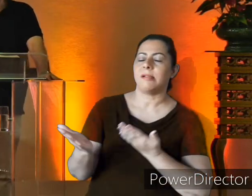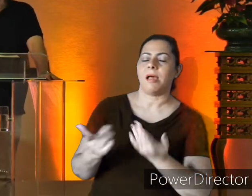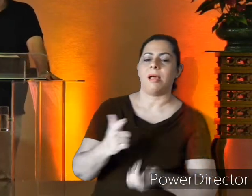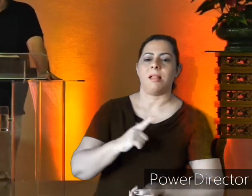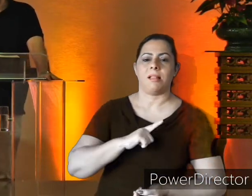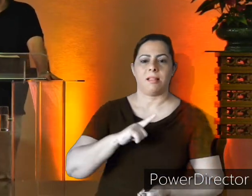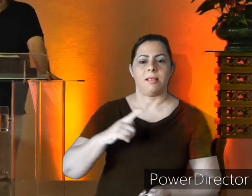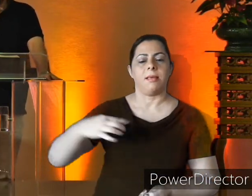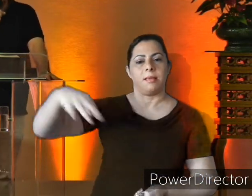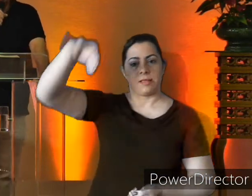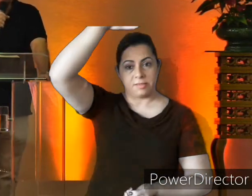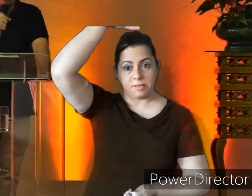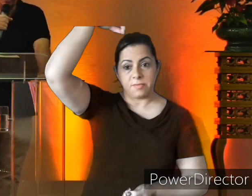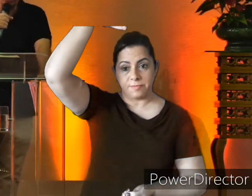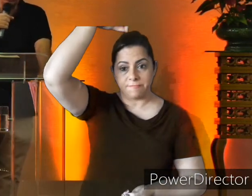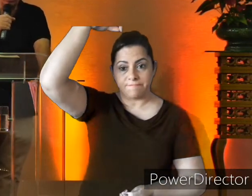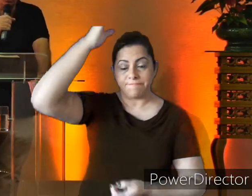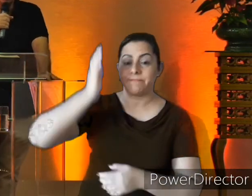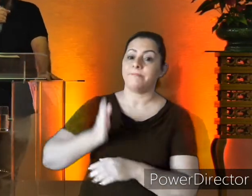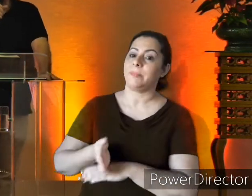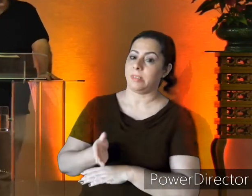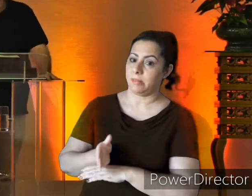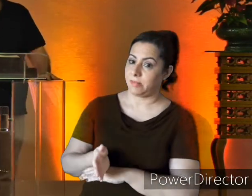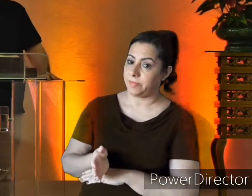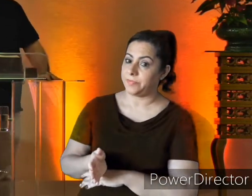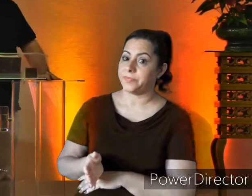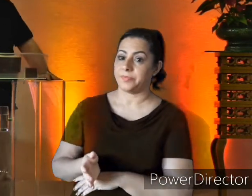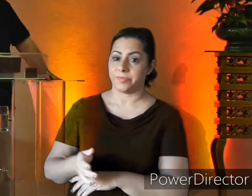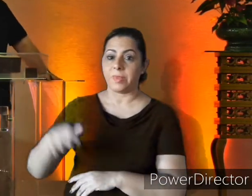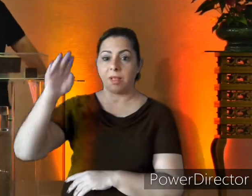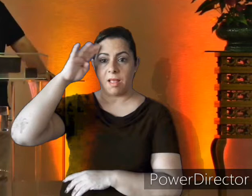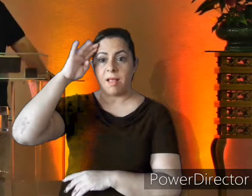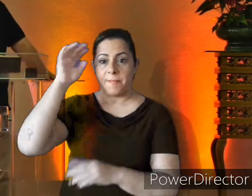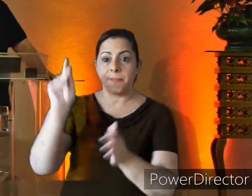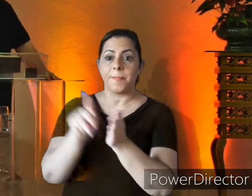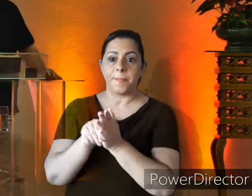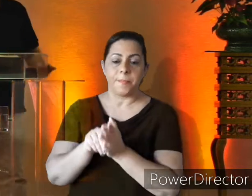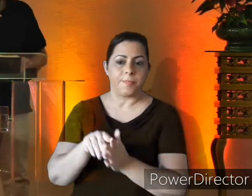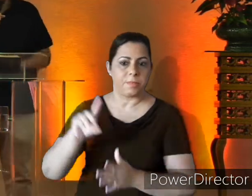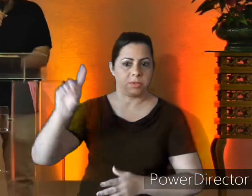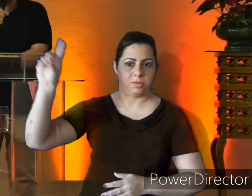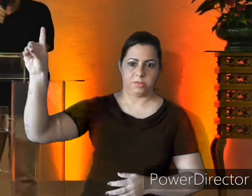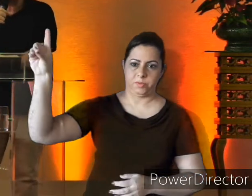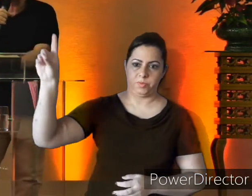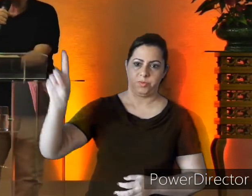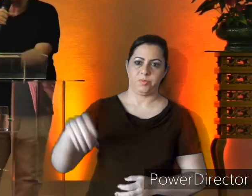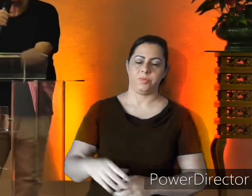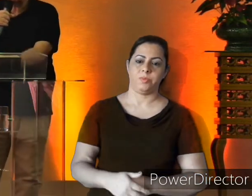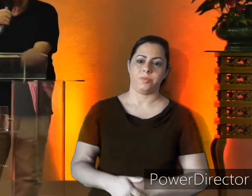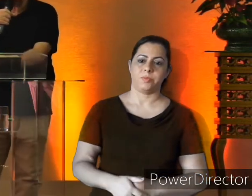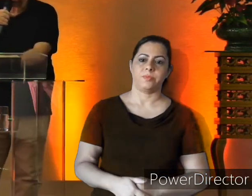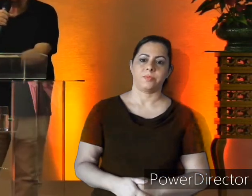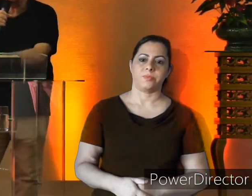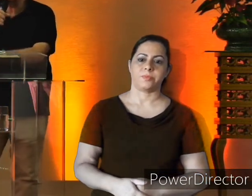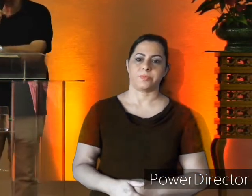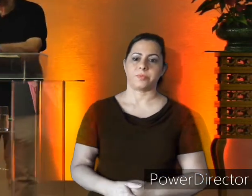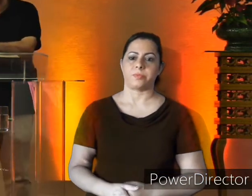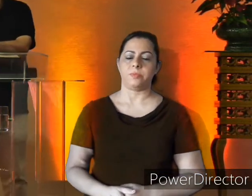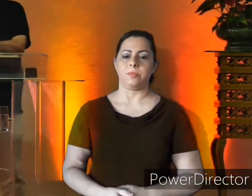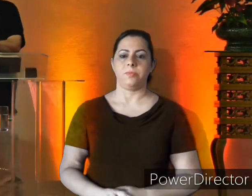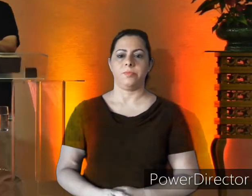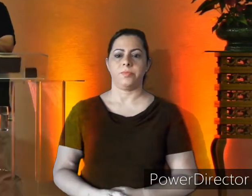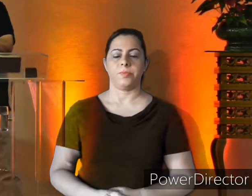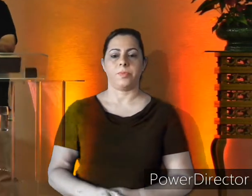cidadãos dos céus, fazem parte então do exército de Deus. A palavra do Senhor declara, através do apóstolo Paulo no